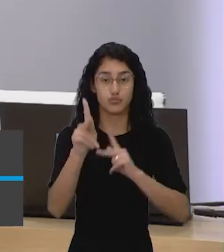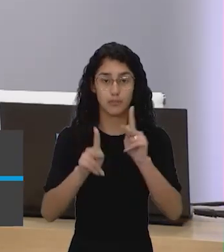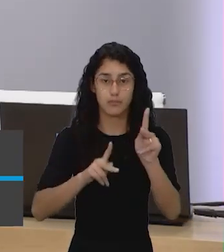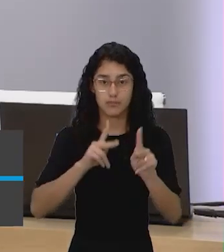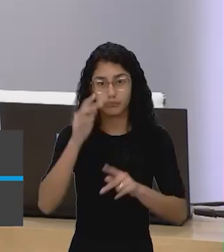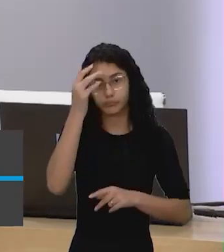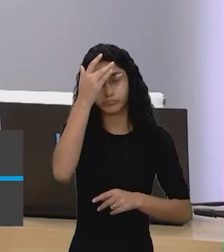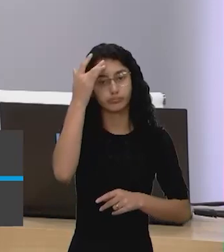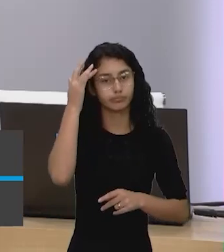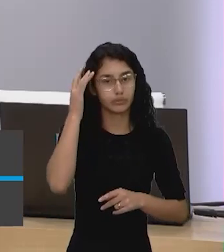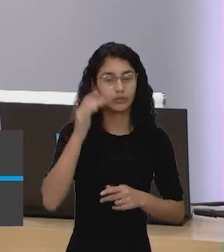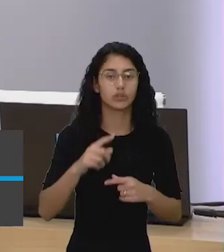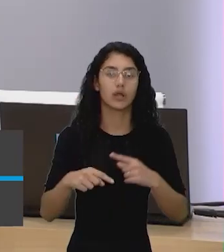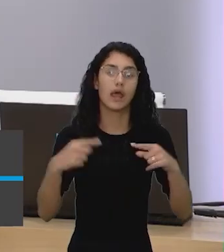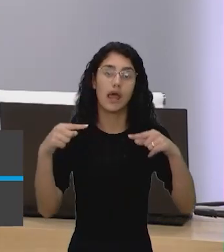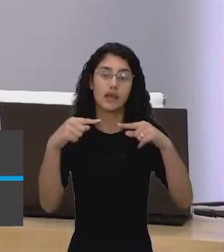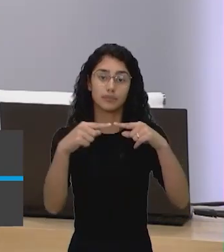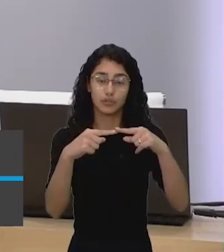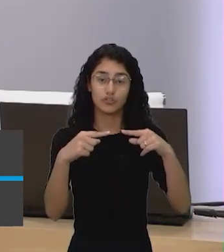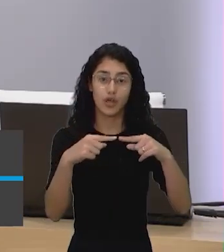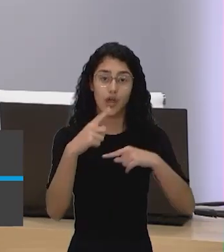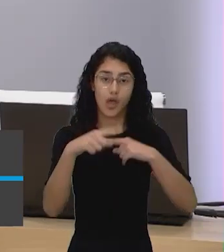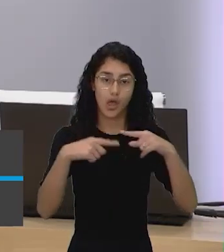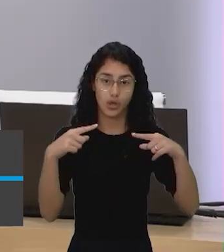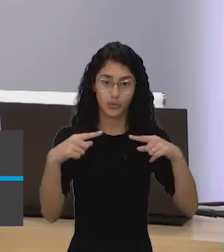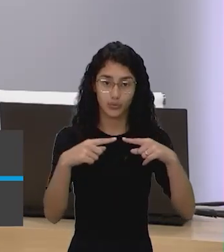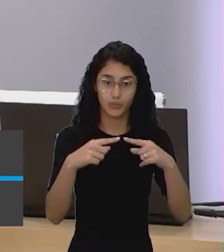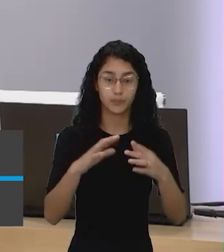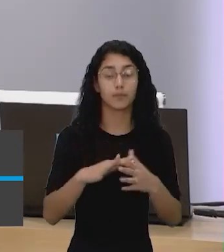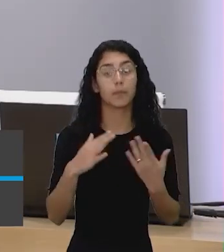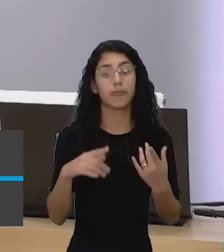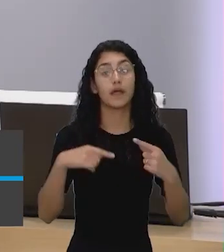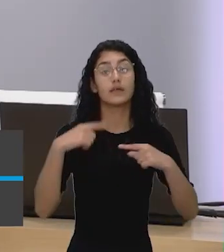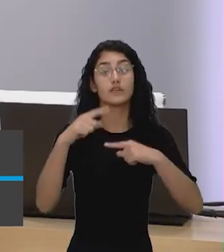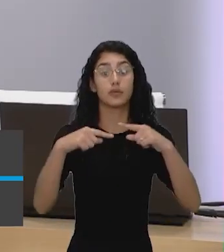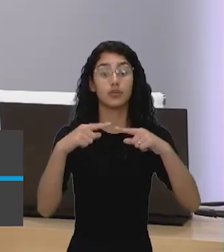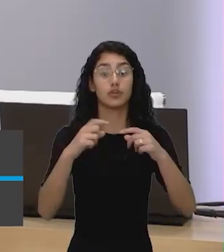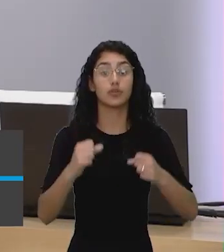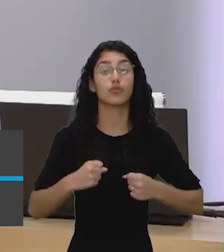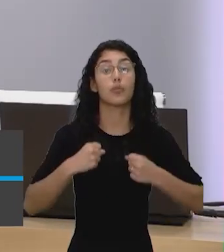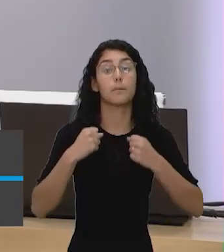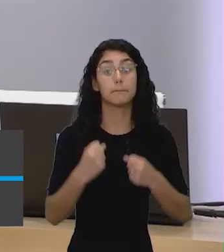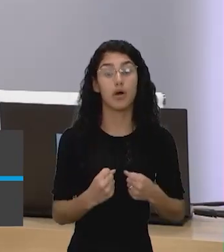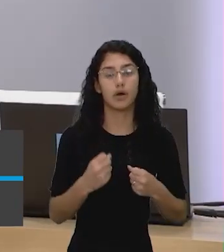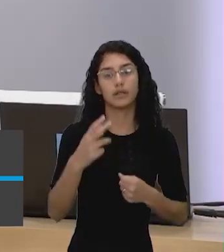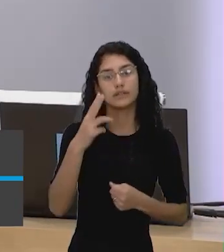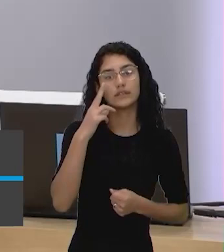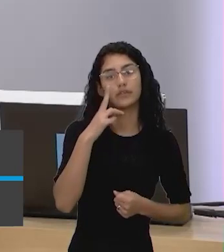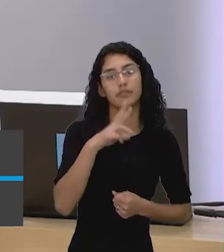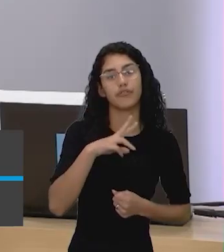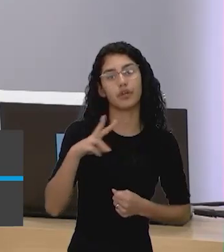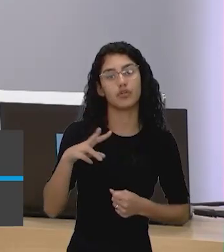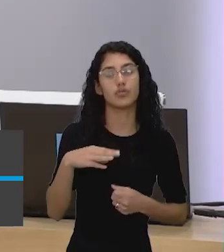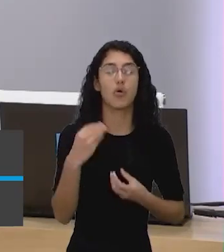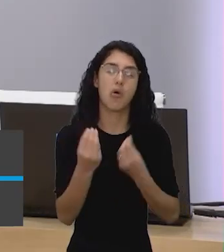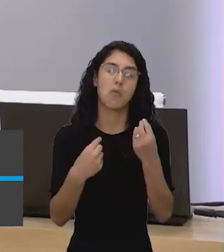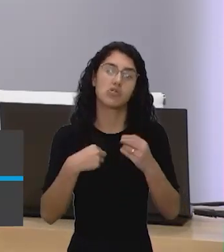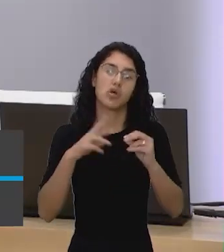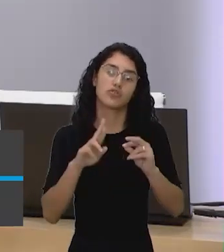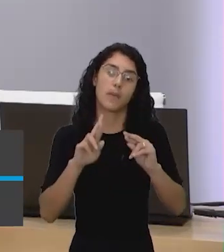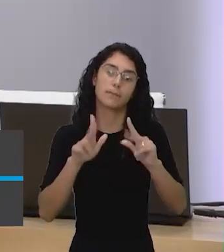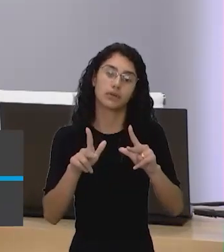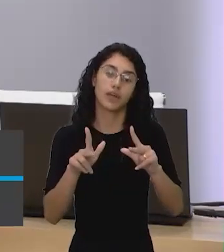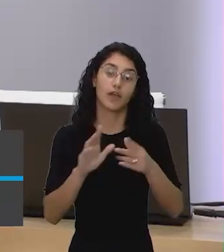nossa relação com os objetos, né, e como ele mesmo coloca, esses objetos podem ser vistos tanto como as coisas que nós modificamos, como